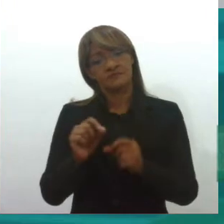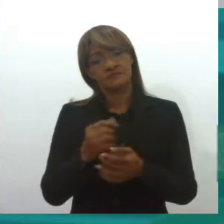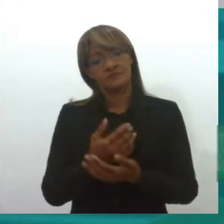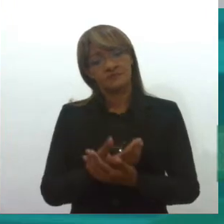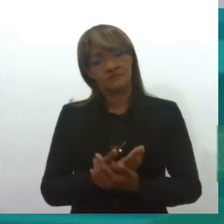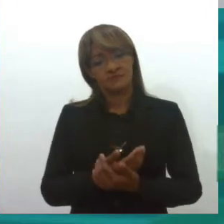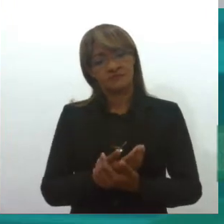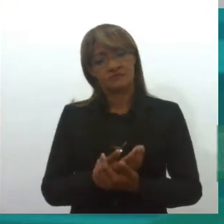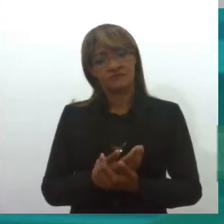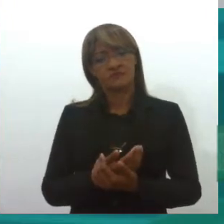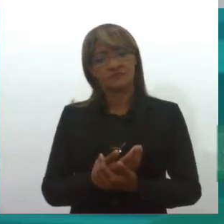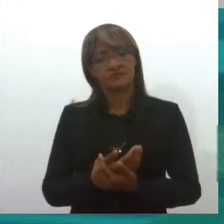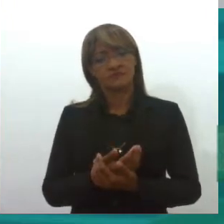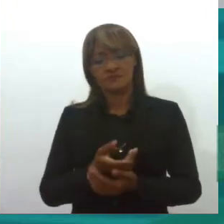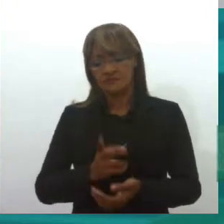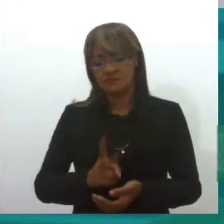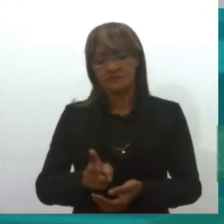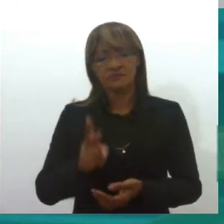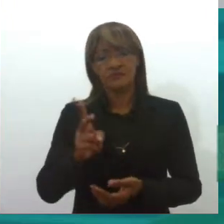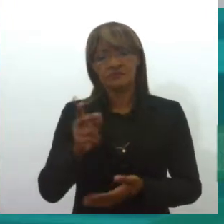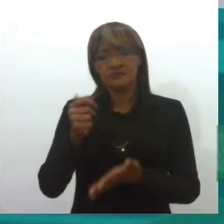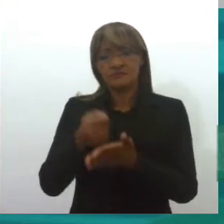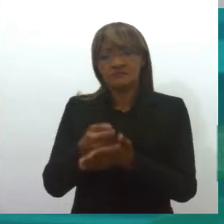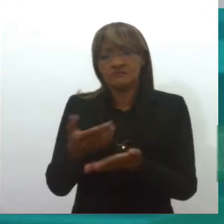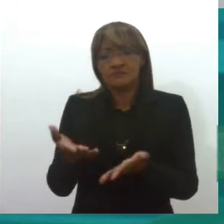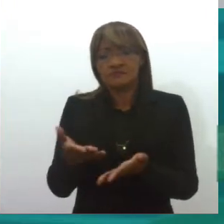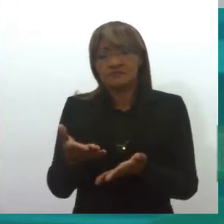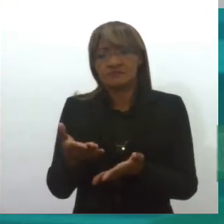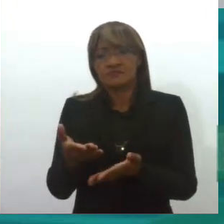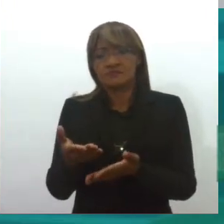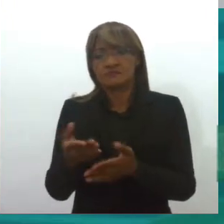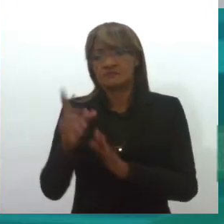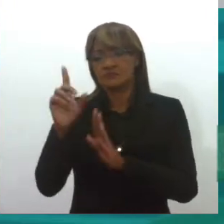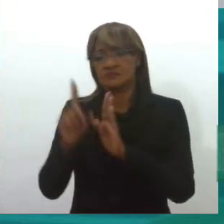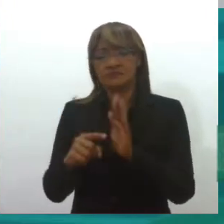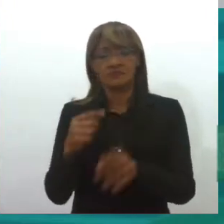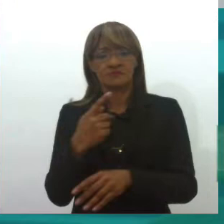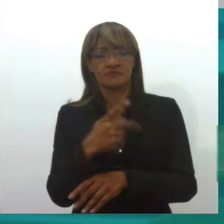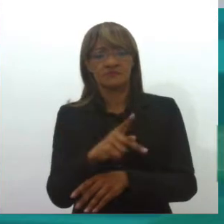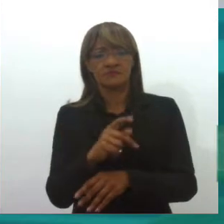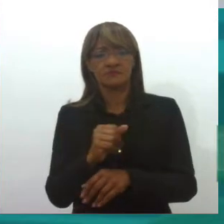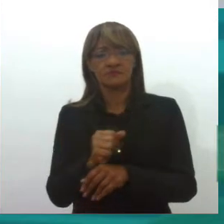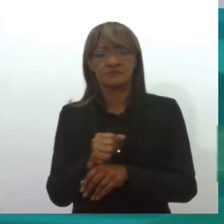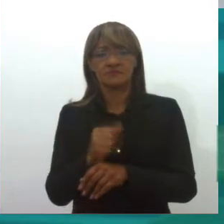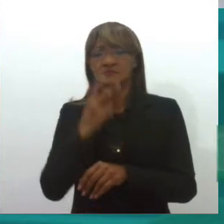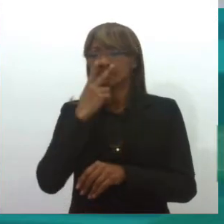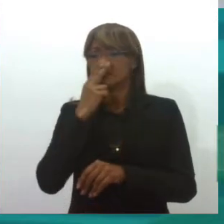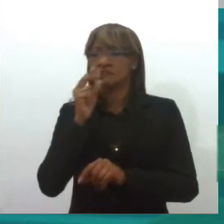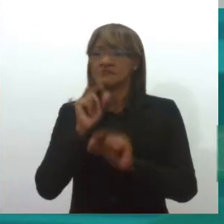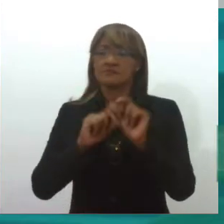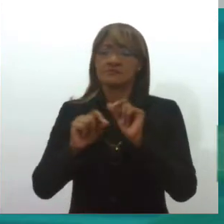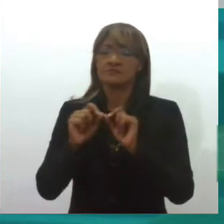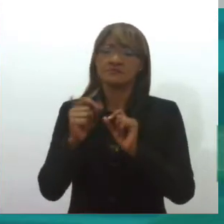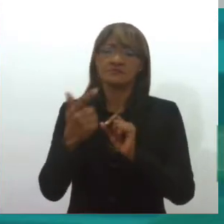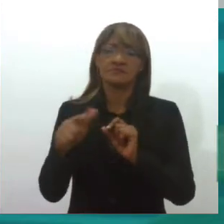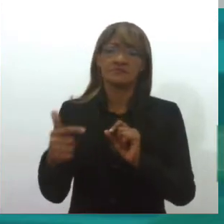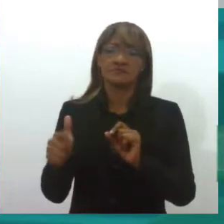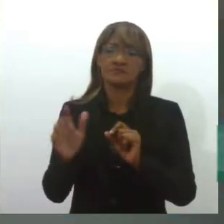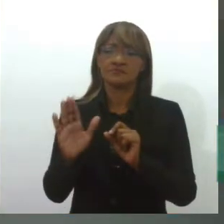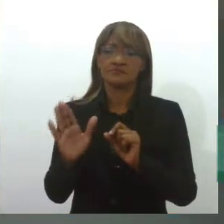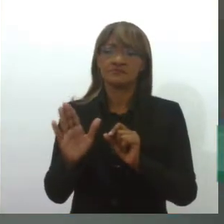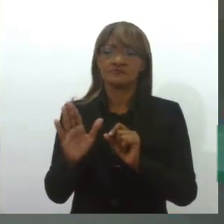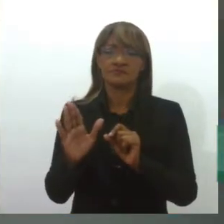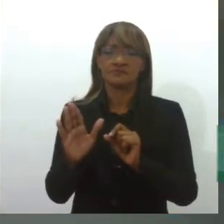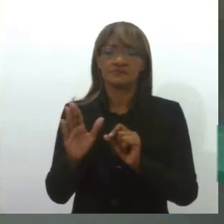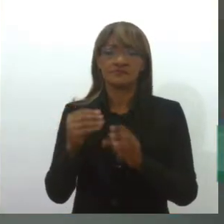a fiança ainda vai continuar sendo direito dele, não vai deixar ficar parecendo que ele não vai ter mais fiança. No fundo, nós sabemos que ele